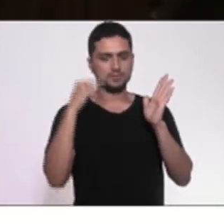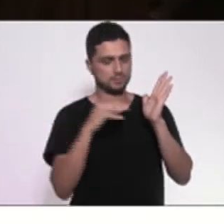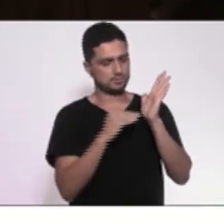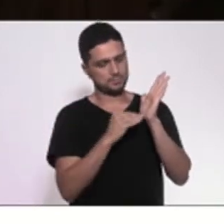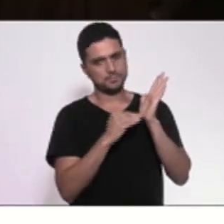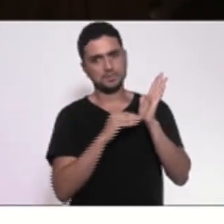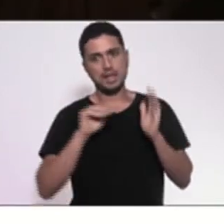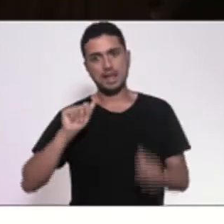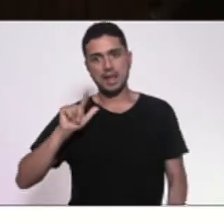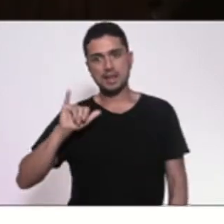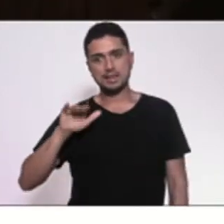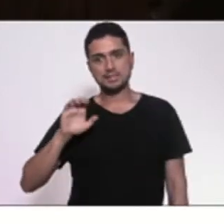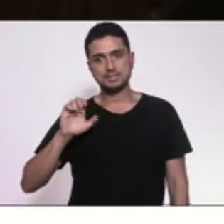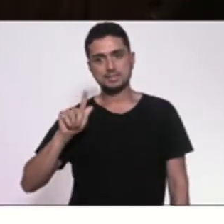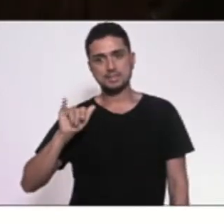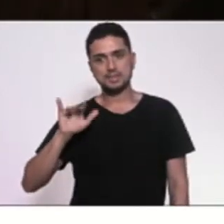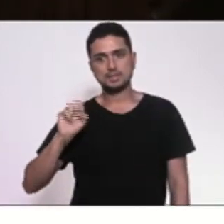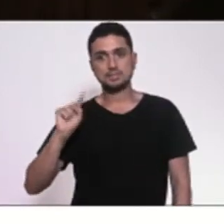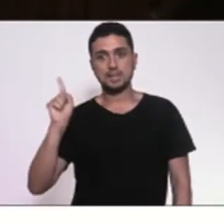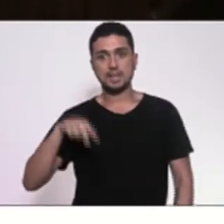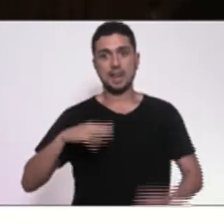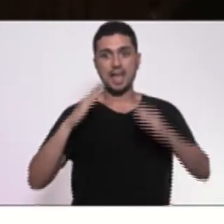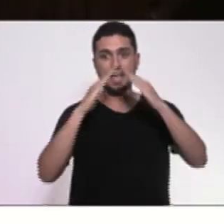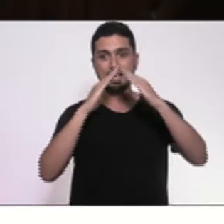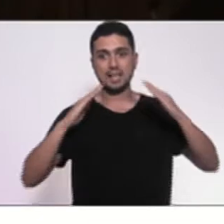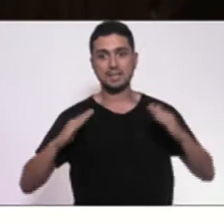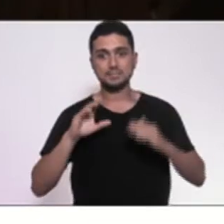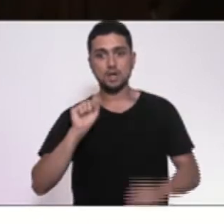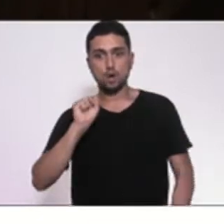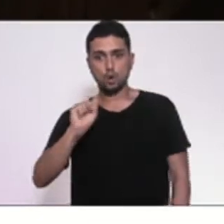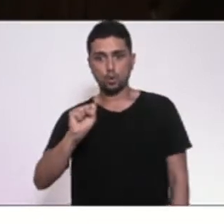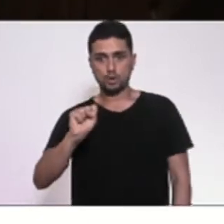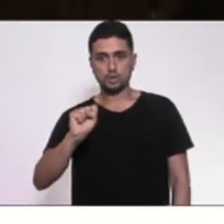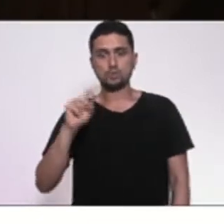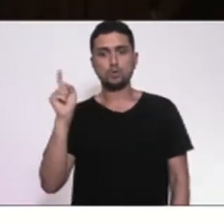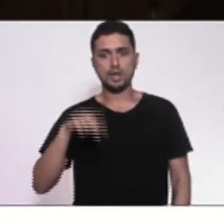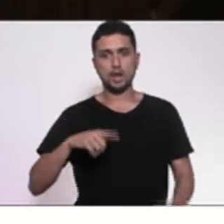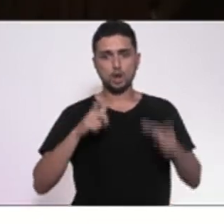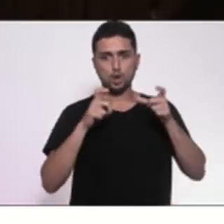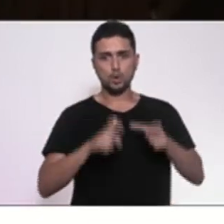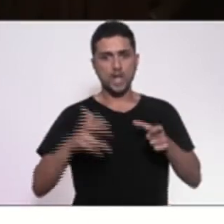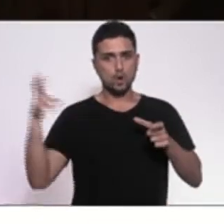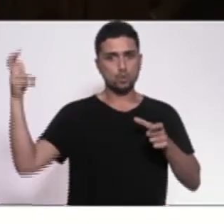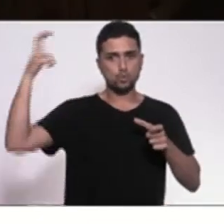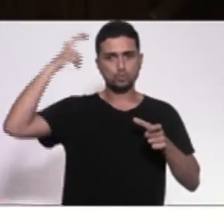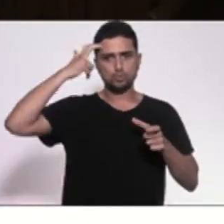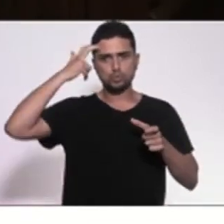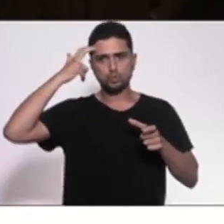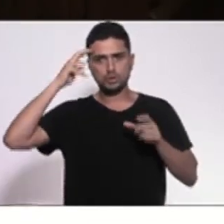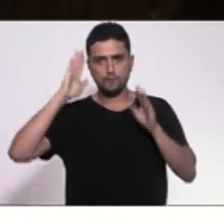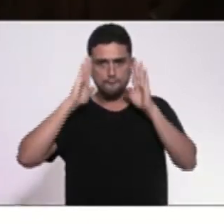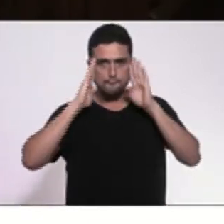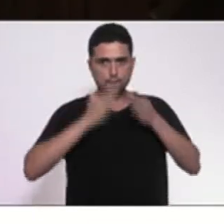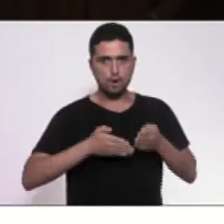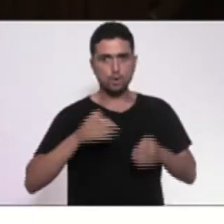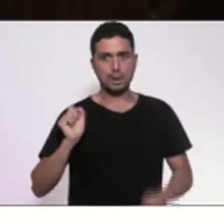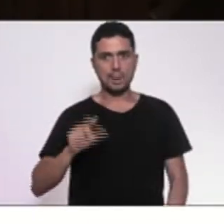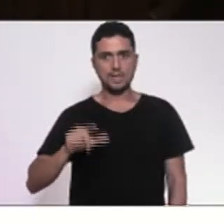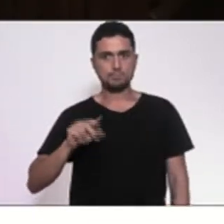das idealizadoras da Casa 8, República e Espaço Cultural voltado para as mulheres